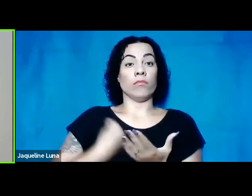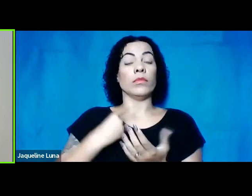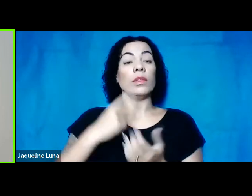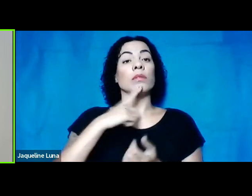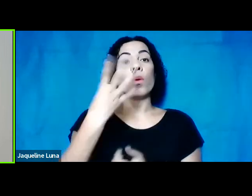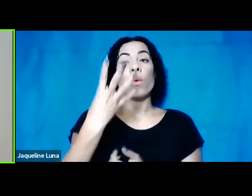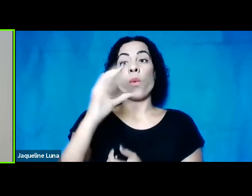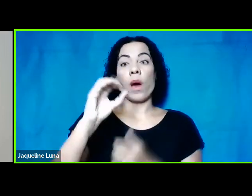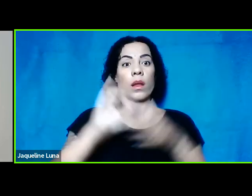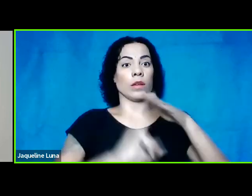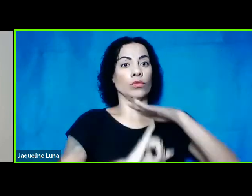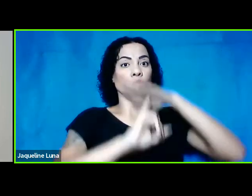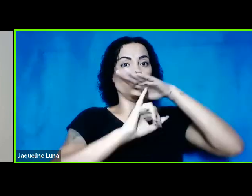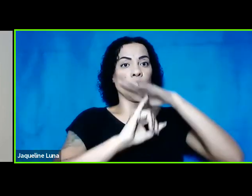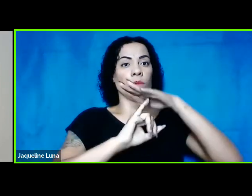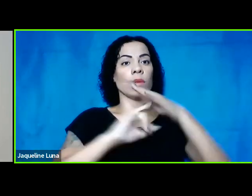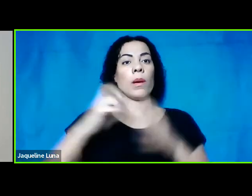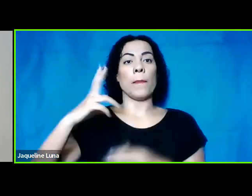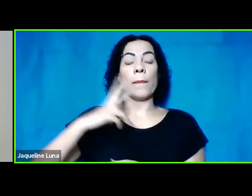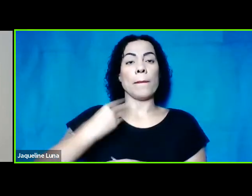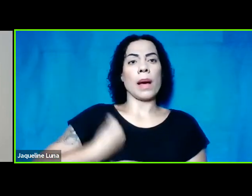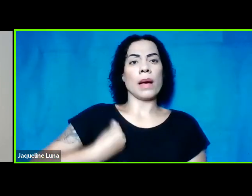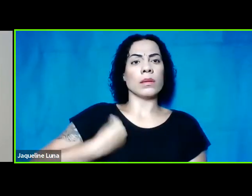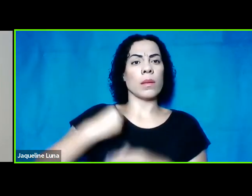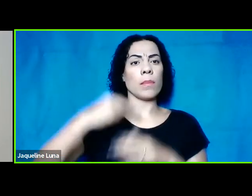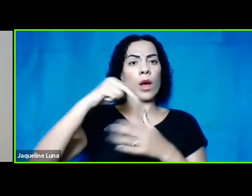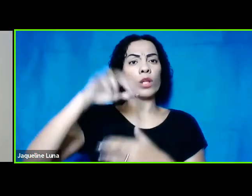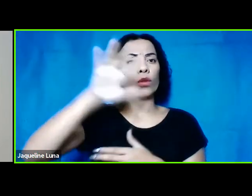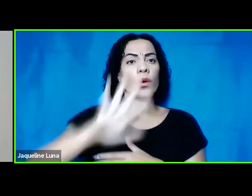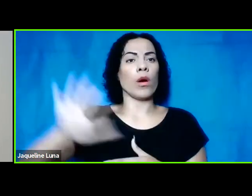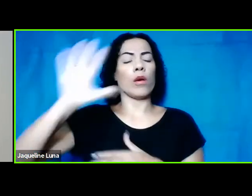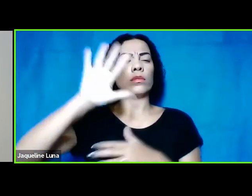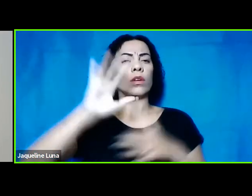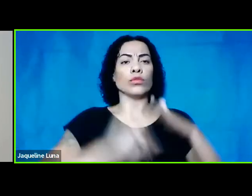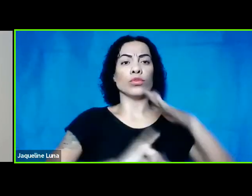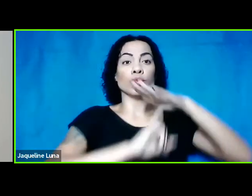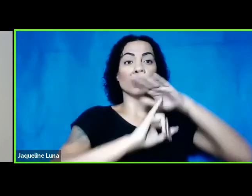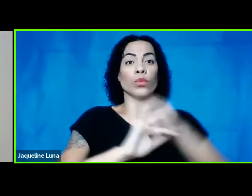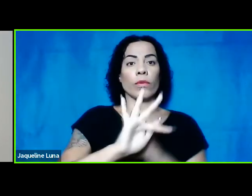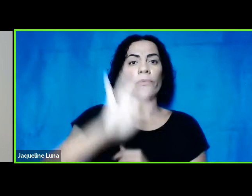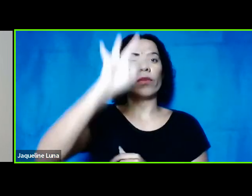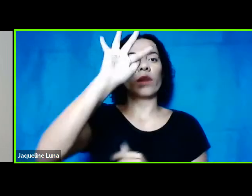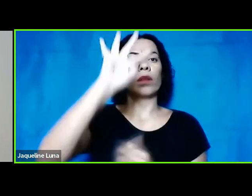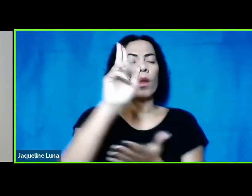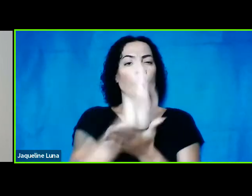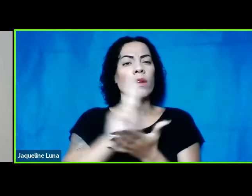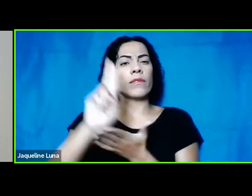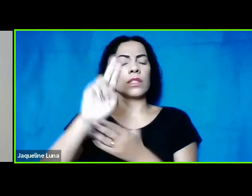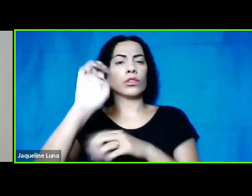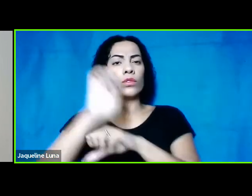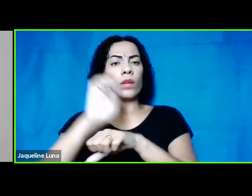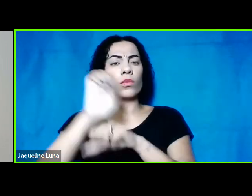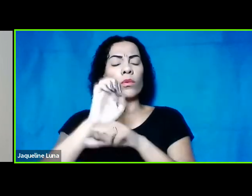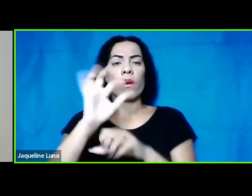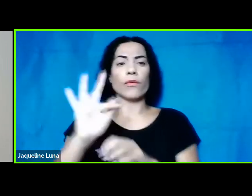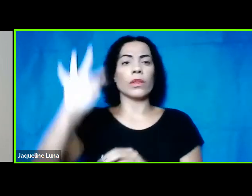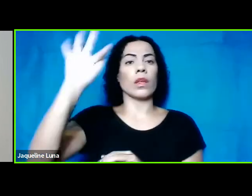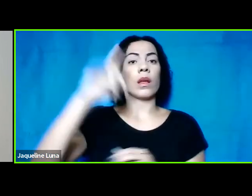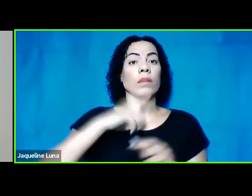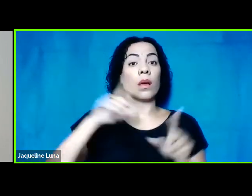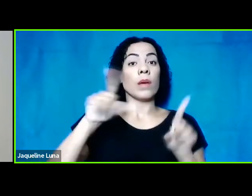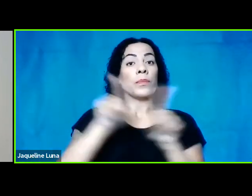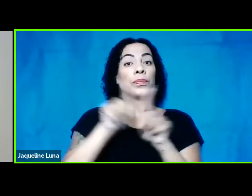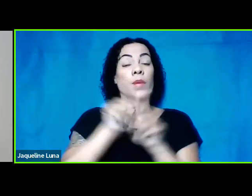40 instituições participando no Nordeste, entre institutos federais, universidades estaduais e federais e as unidades